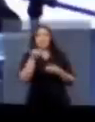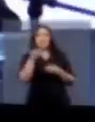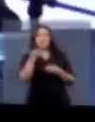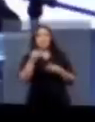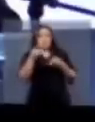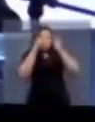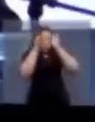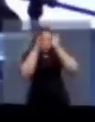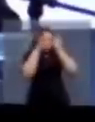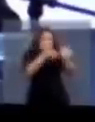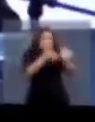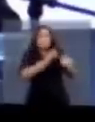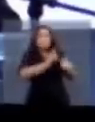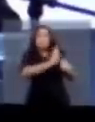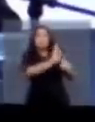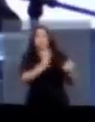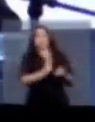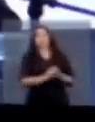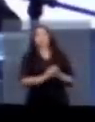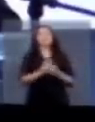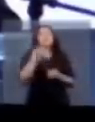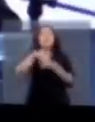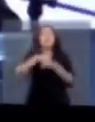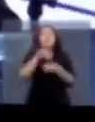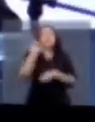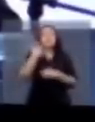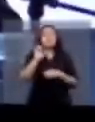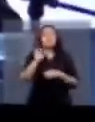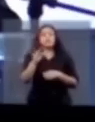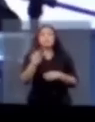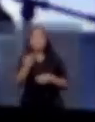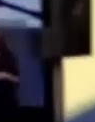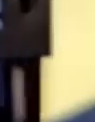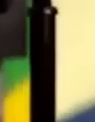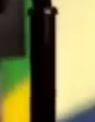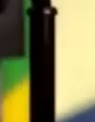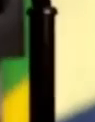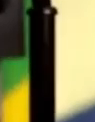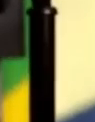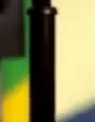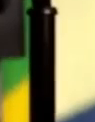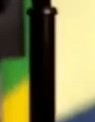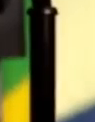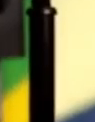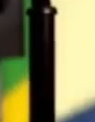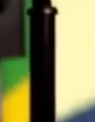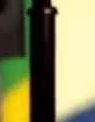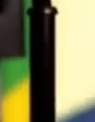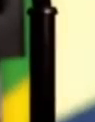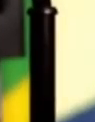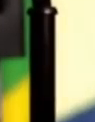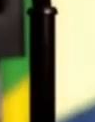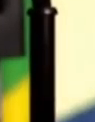religiosos que impõe sobre estado laico uma visão religiosa aqui onde está o fundamento primeiro a gente tem